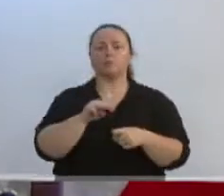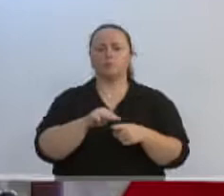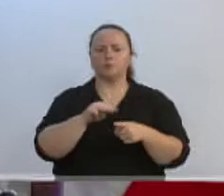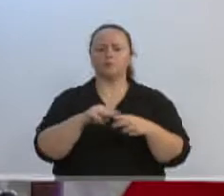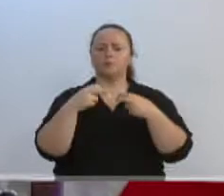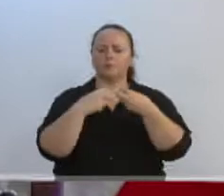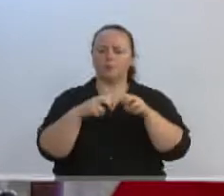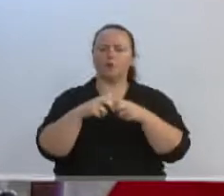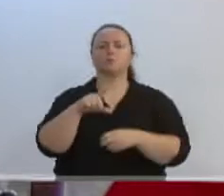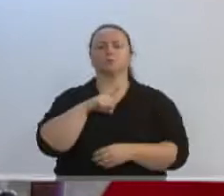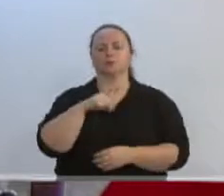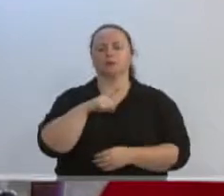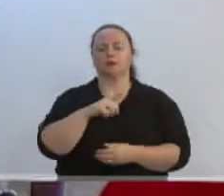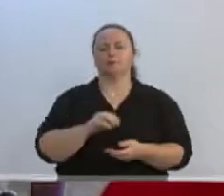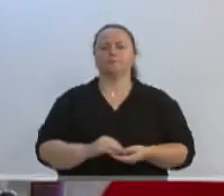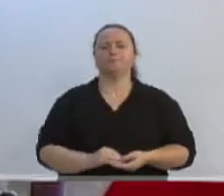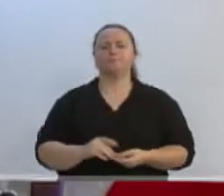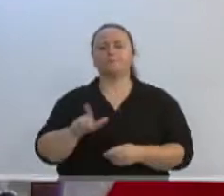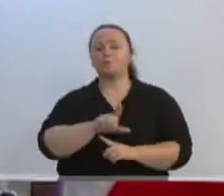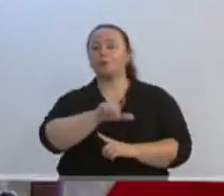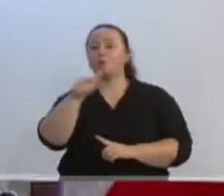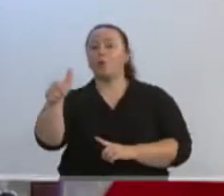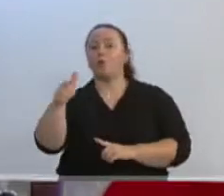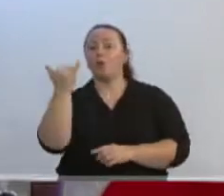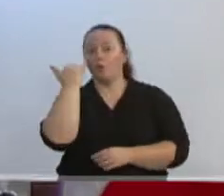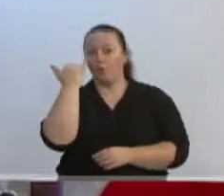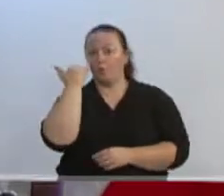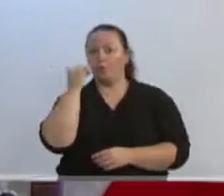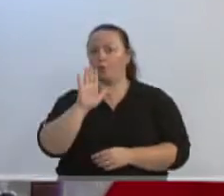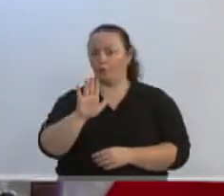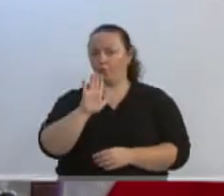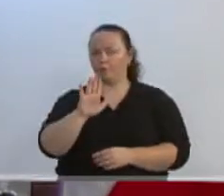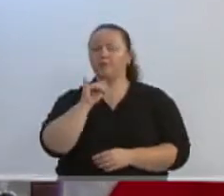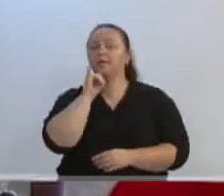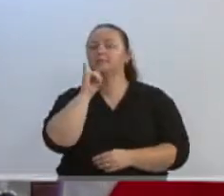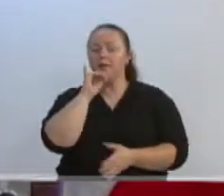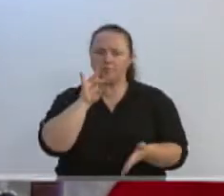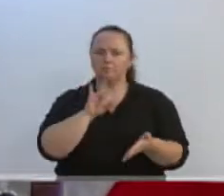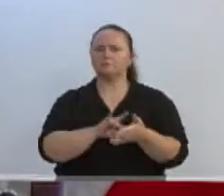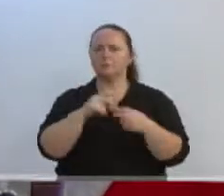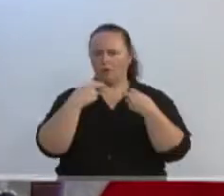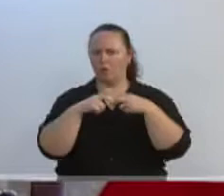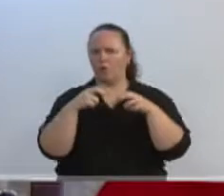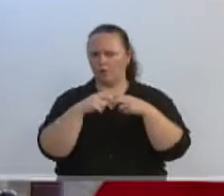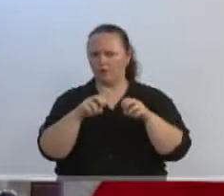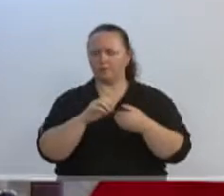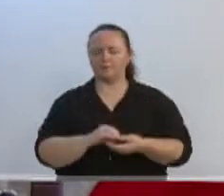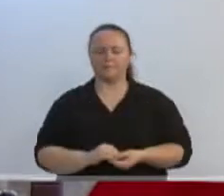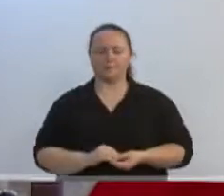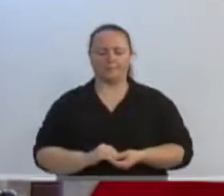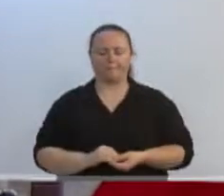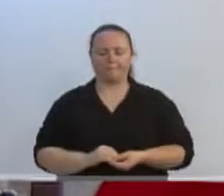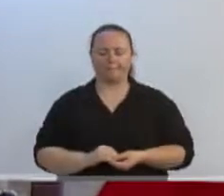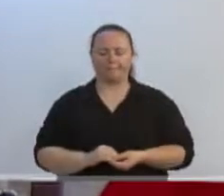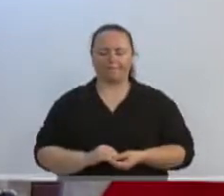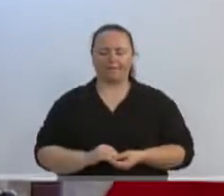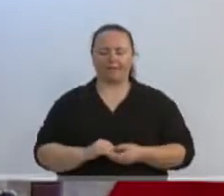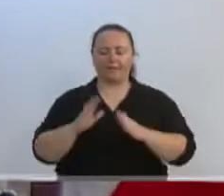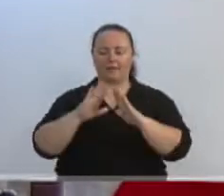parte. Então eu tenho uma outra informação. Vamos supor que isso realmente aconteça. A distância entre a escola